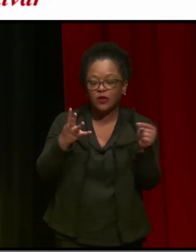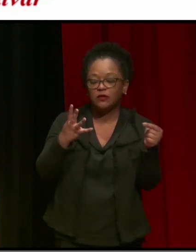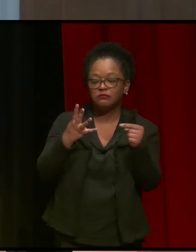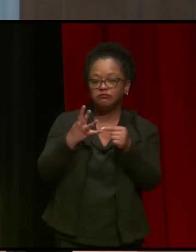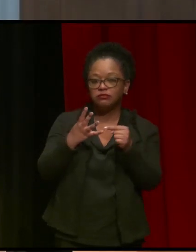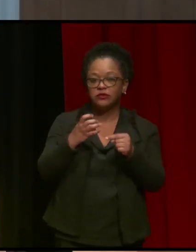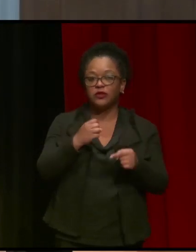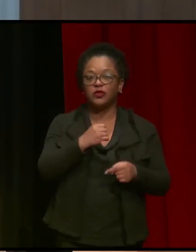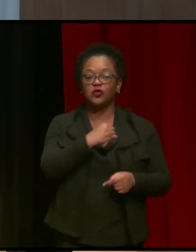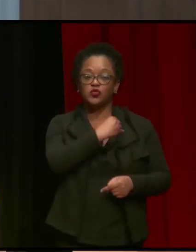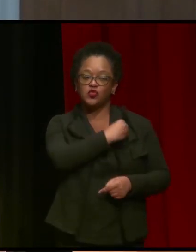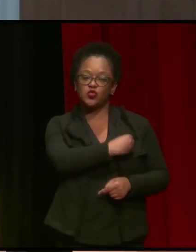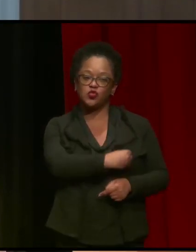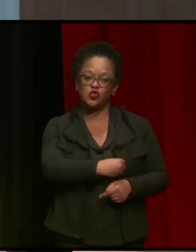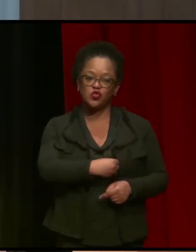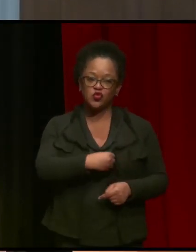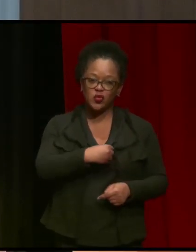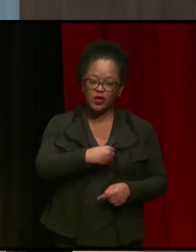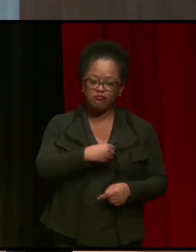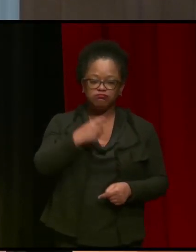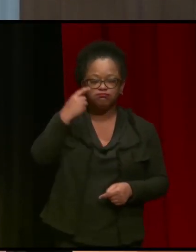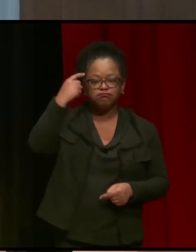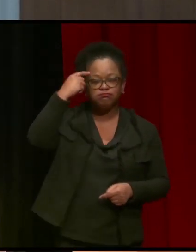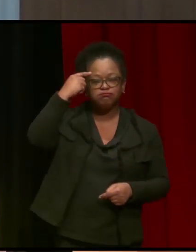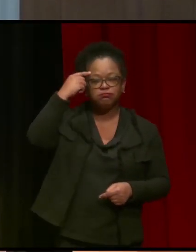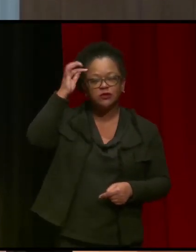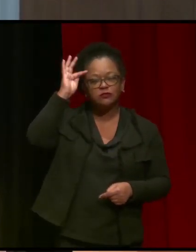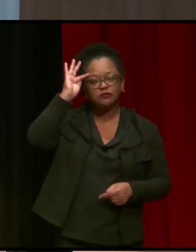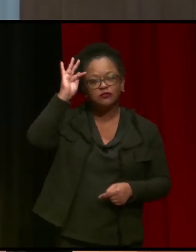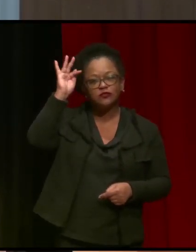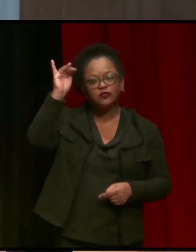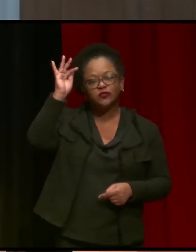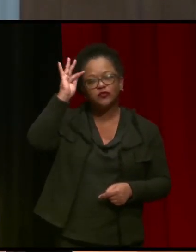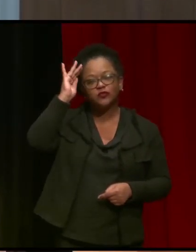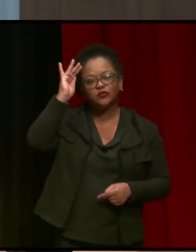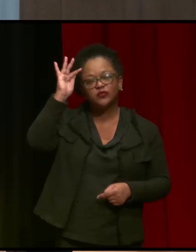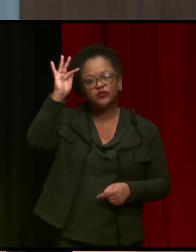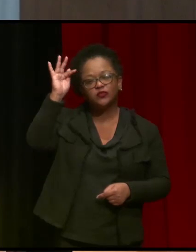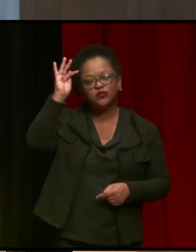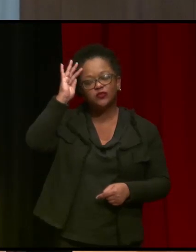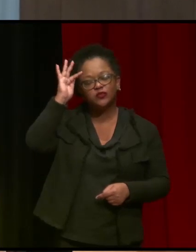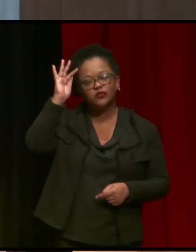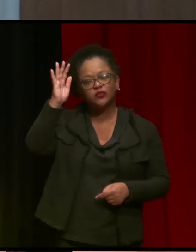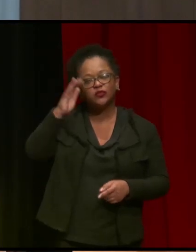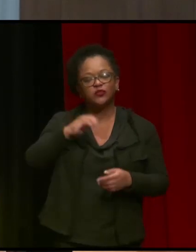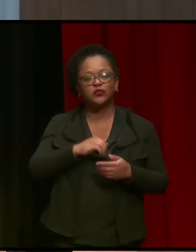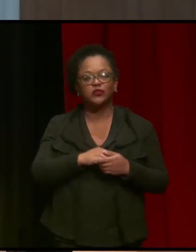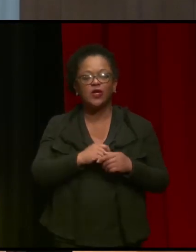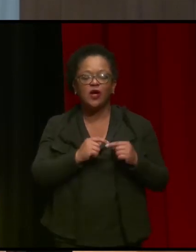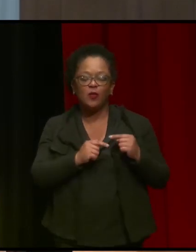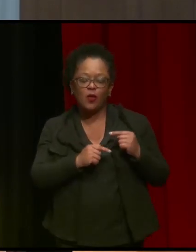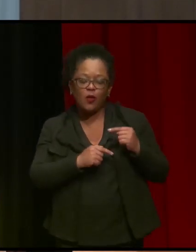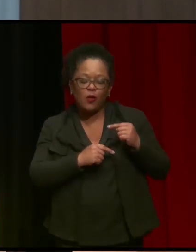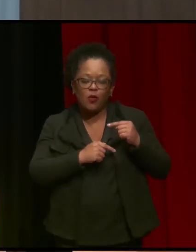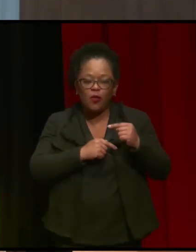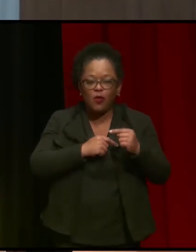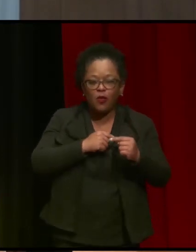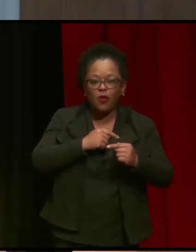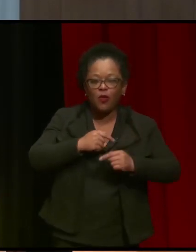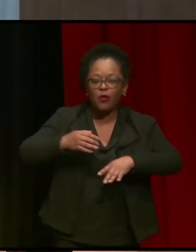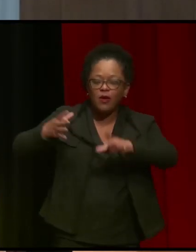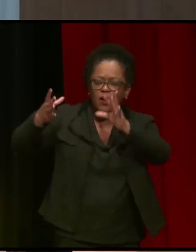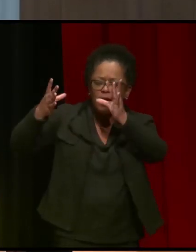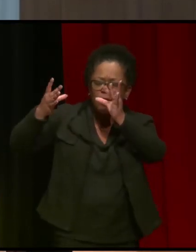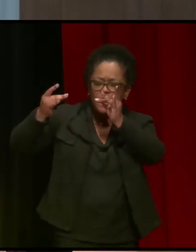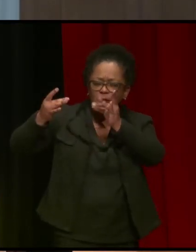João é filosófico, ele é cíclico, ele começa, conta a história e volta de novo. João é enrolador. Não é que é enrolador,